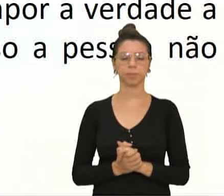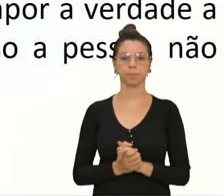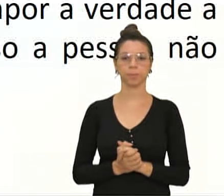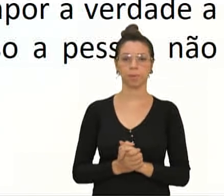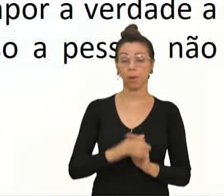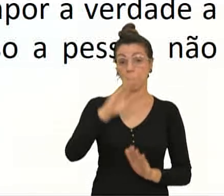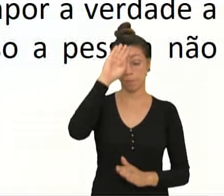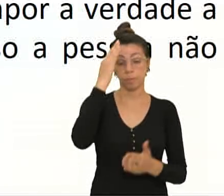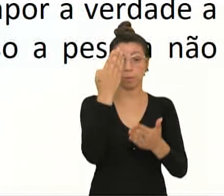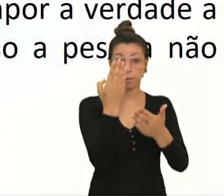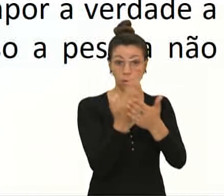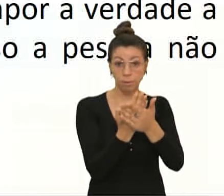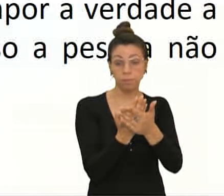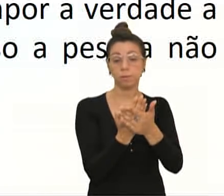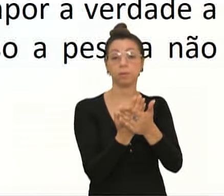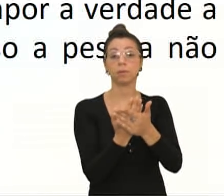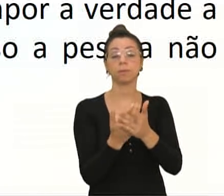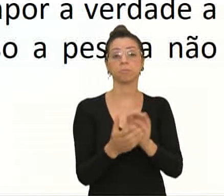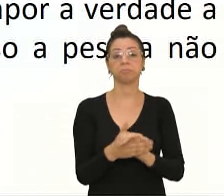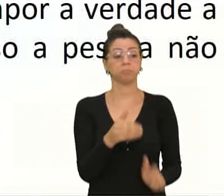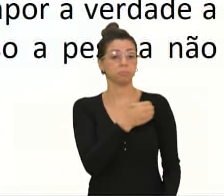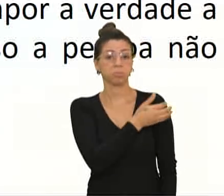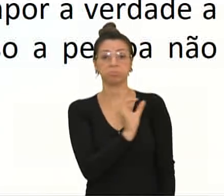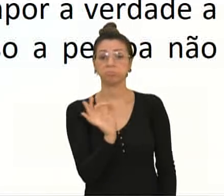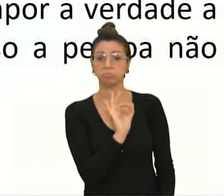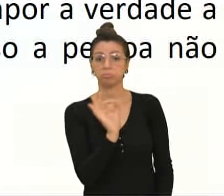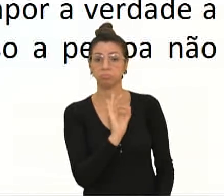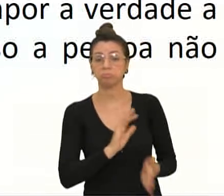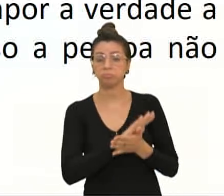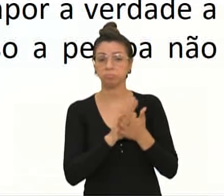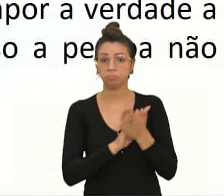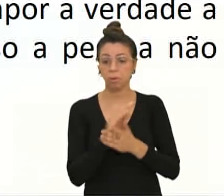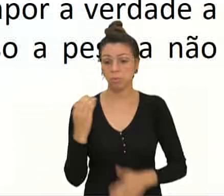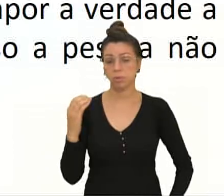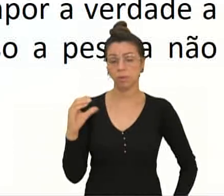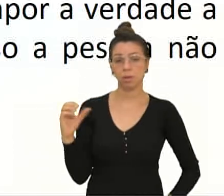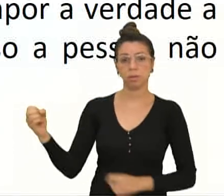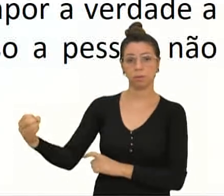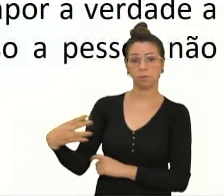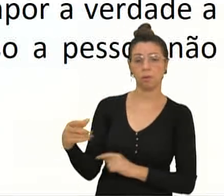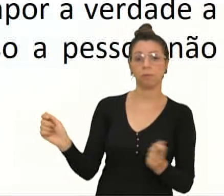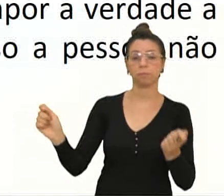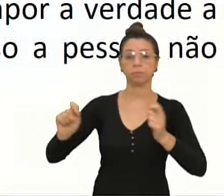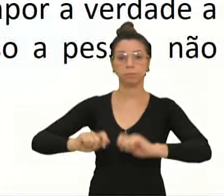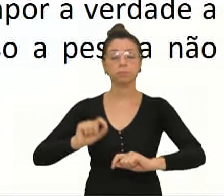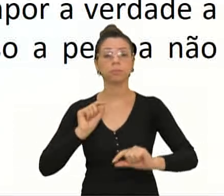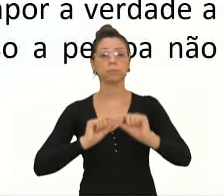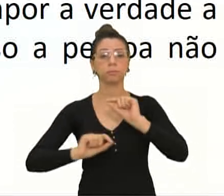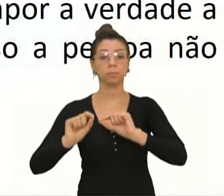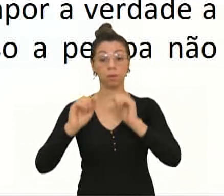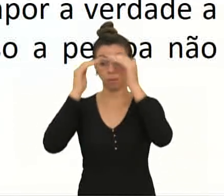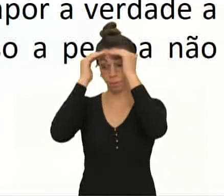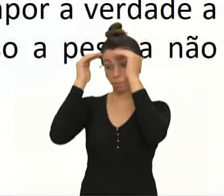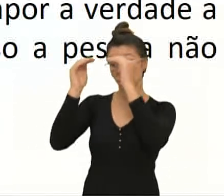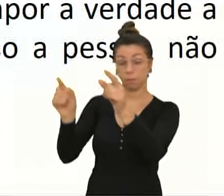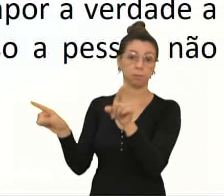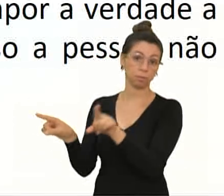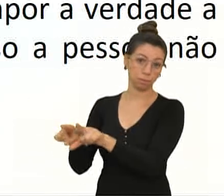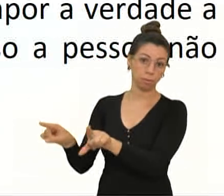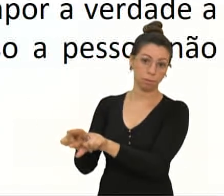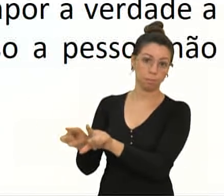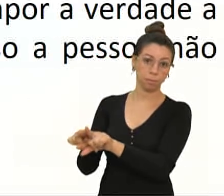adeptos dessa crença, não há preconceitos contra a ciência moderna, desde que sejam respeitados